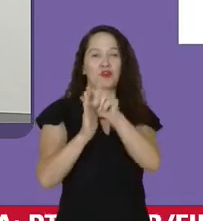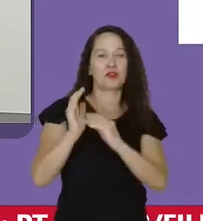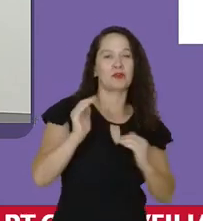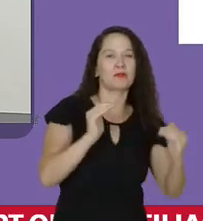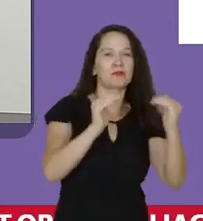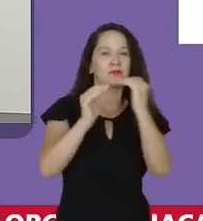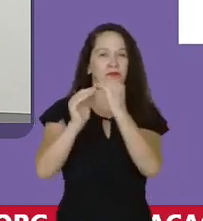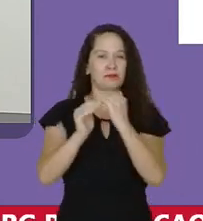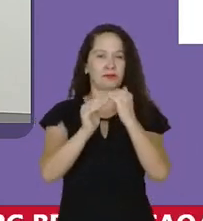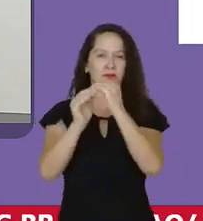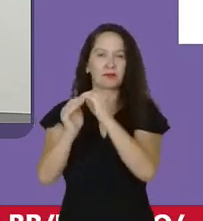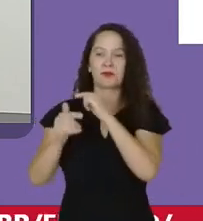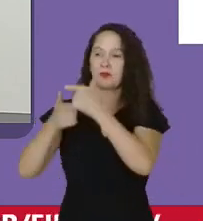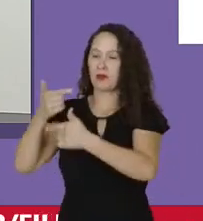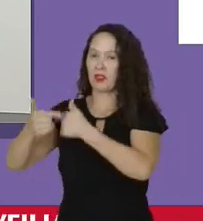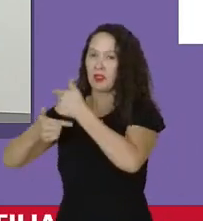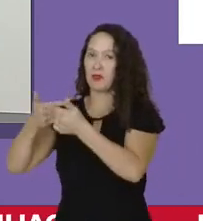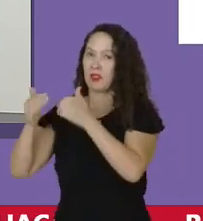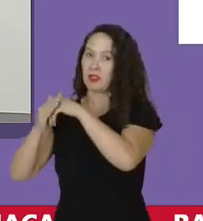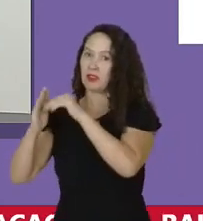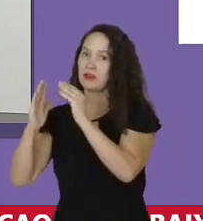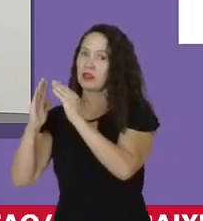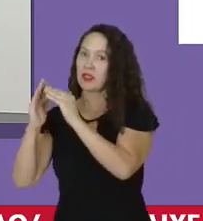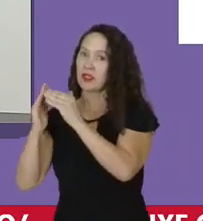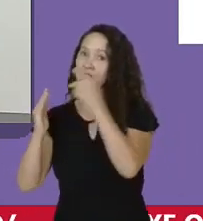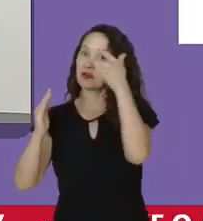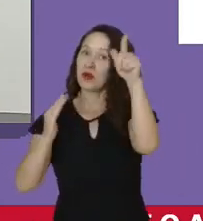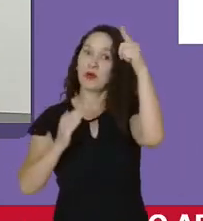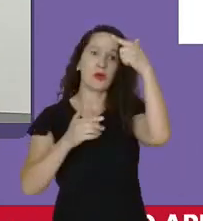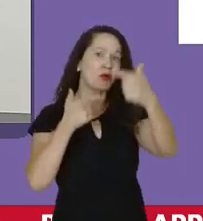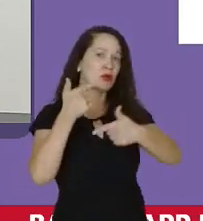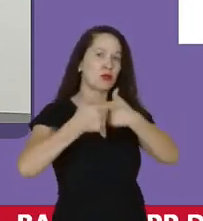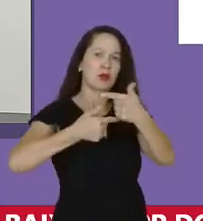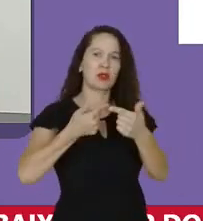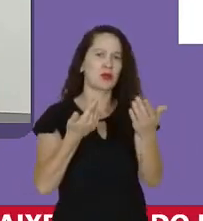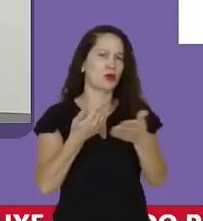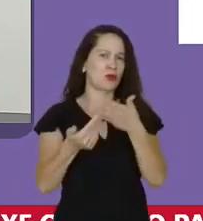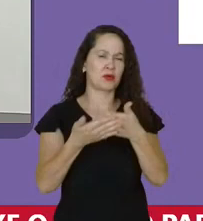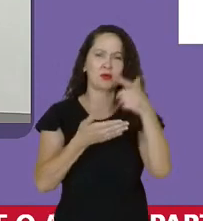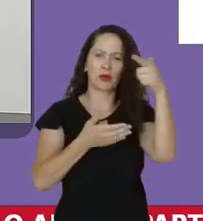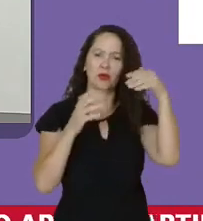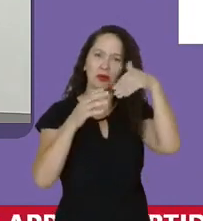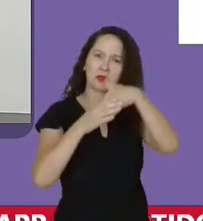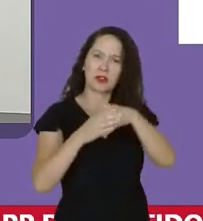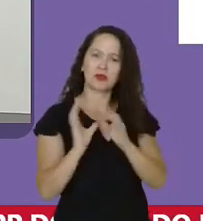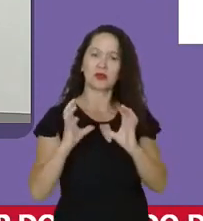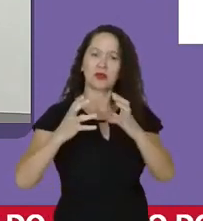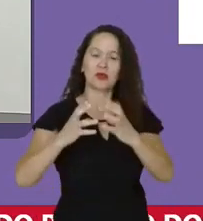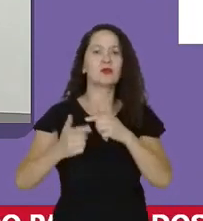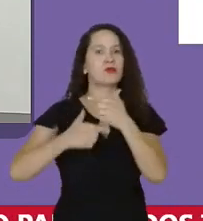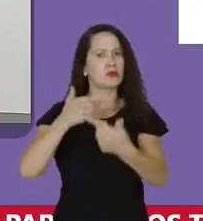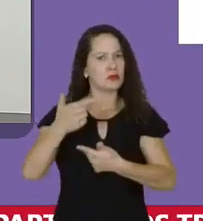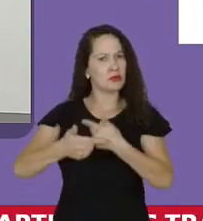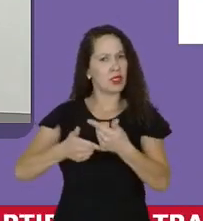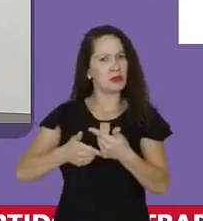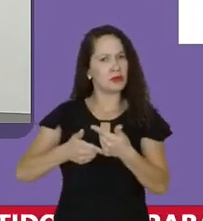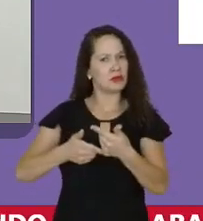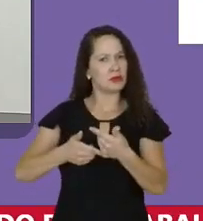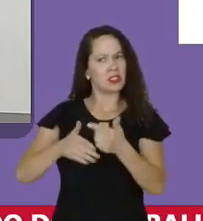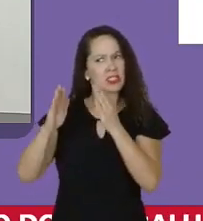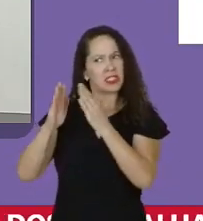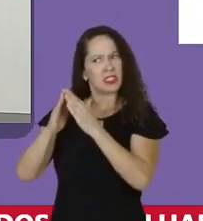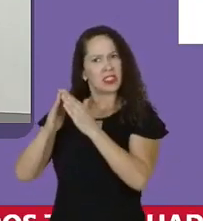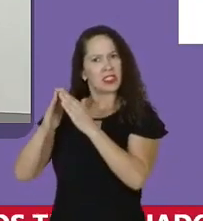equiparação das trabalhadoras domésticas às demais categorias dentro da classe trabalhadora.